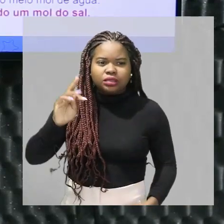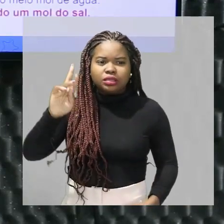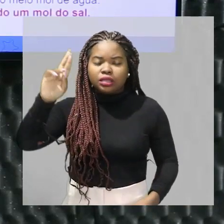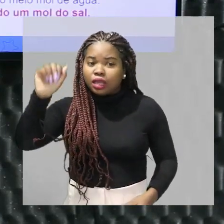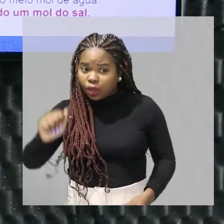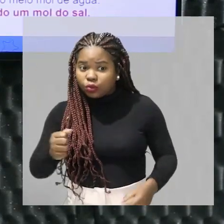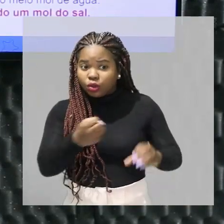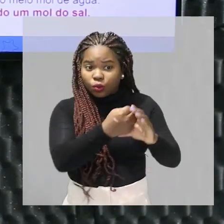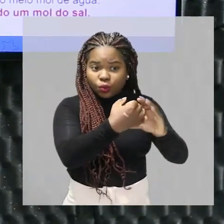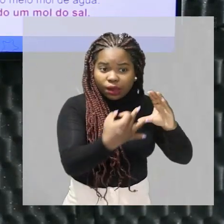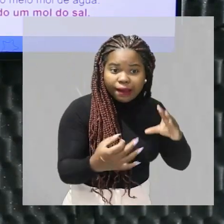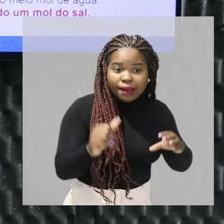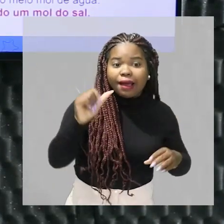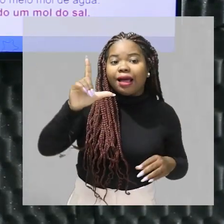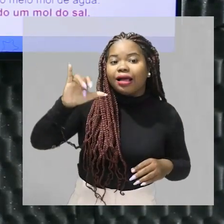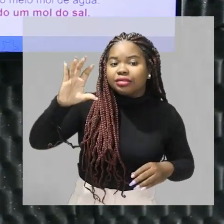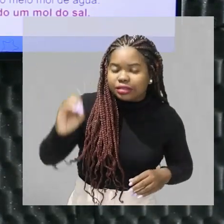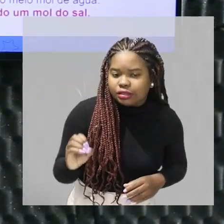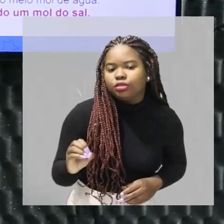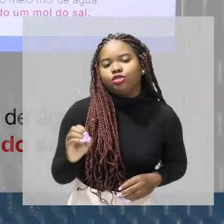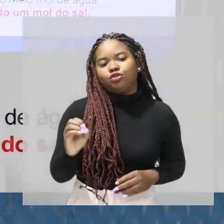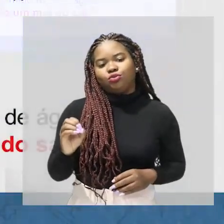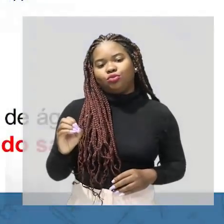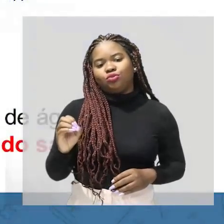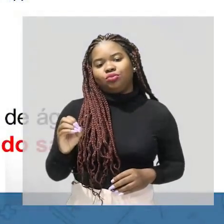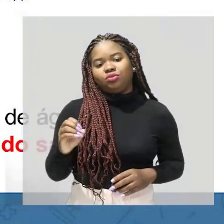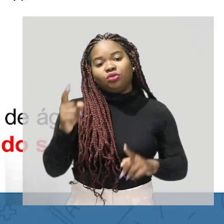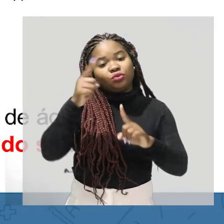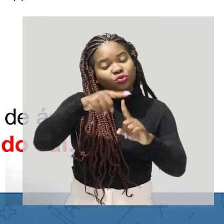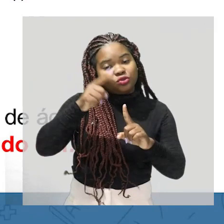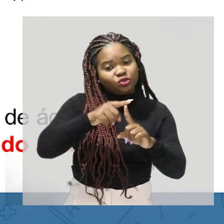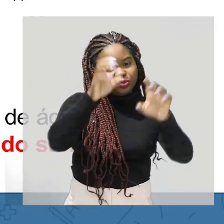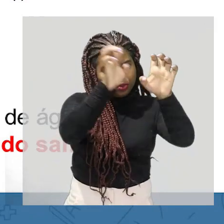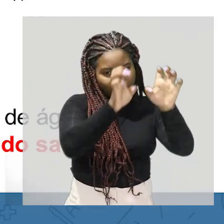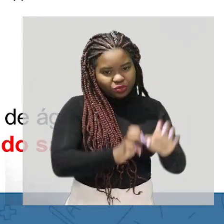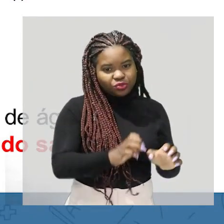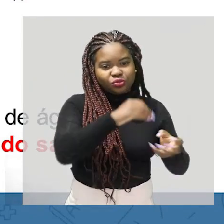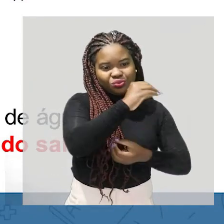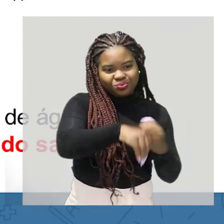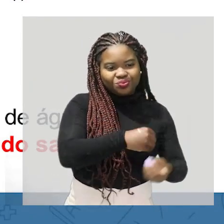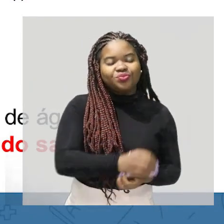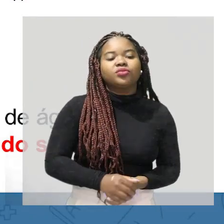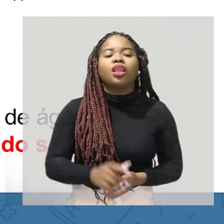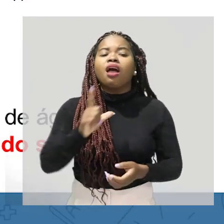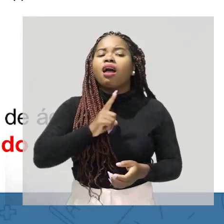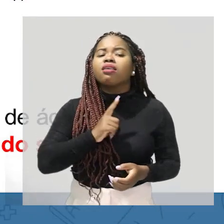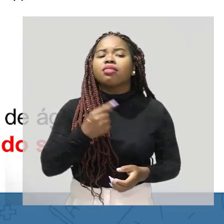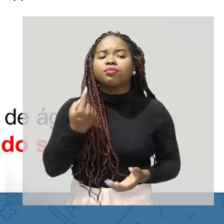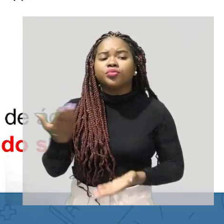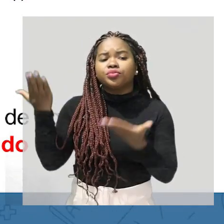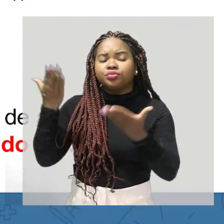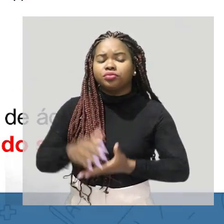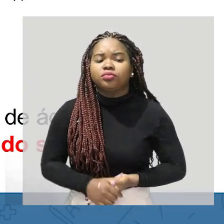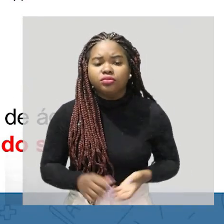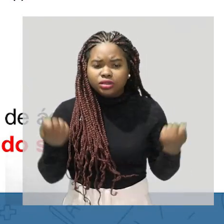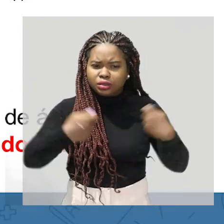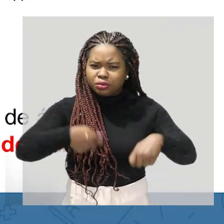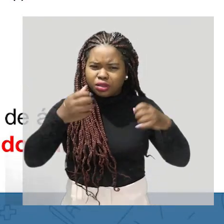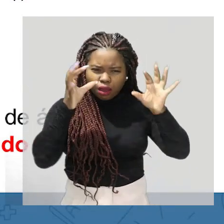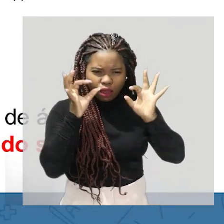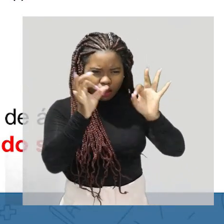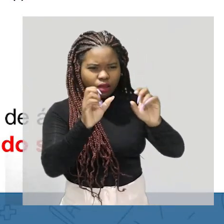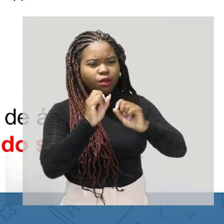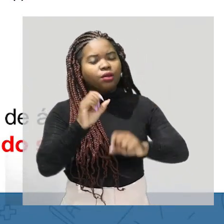caráter ácido de uma determinada solução. Bom, devemos estar atentos, né,